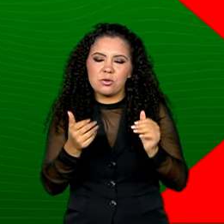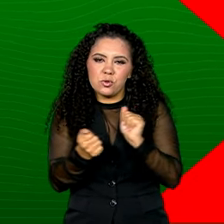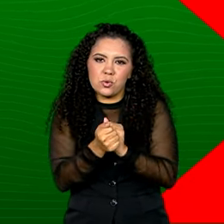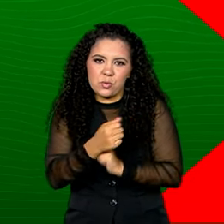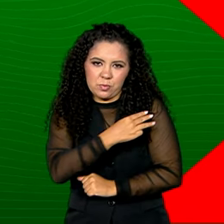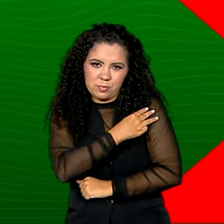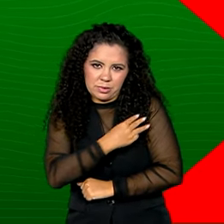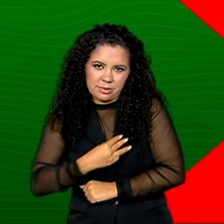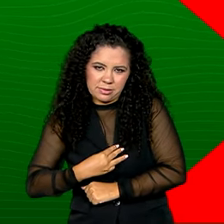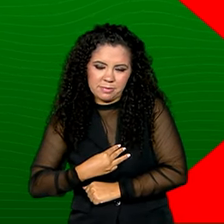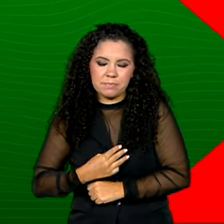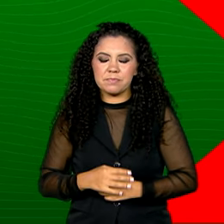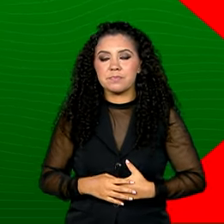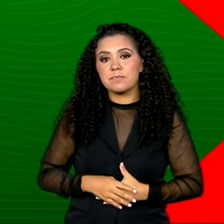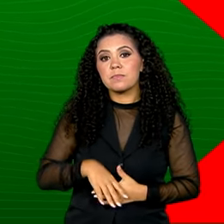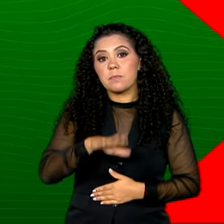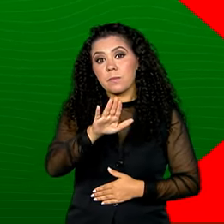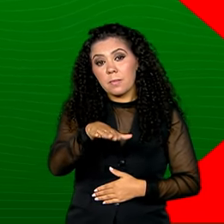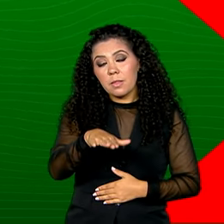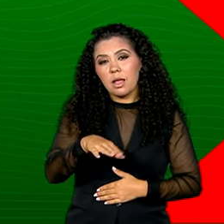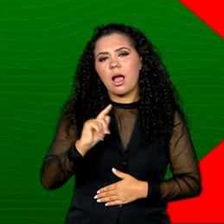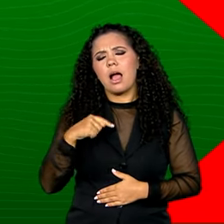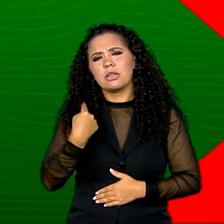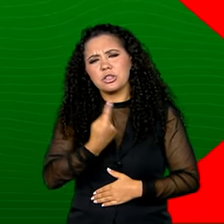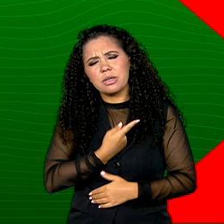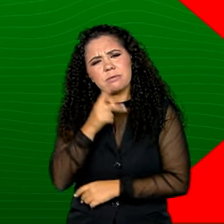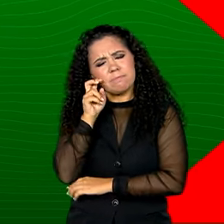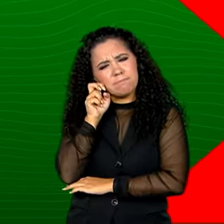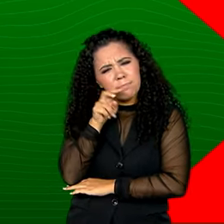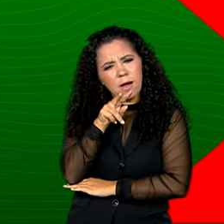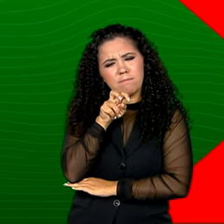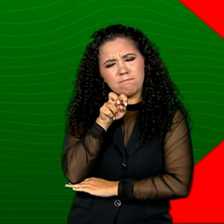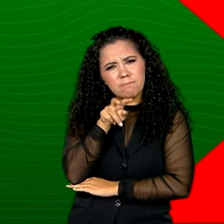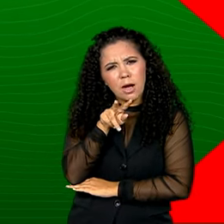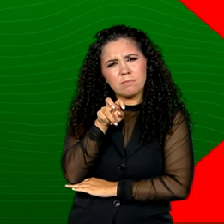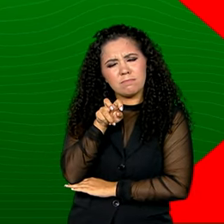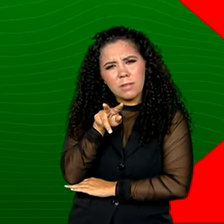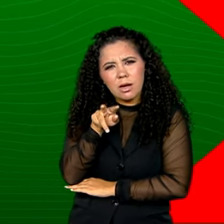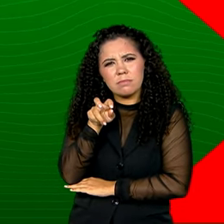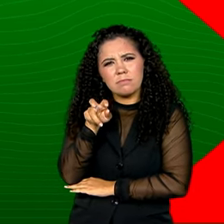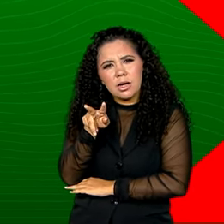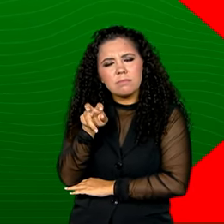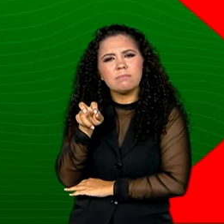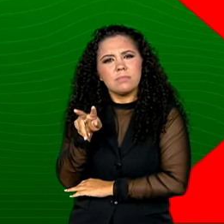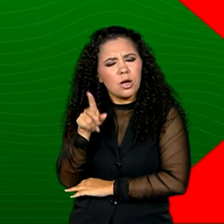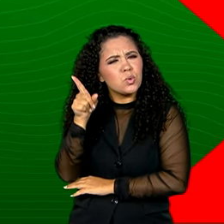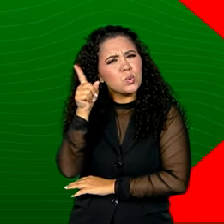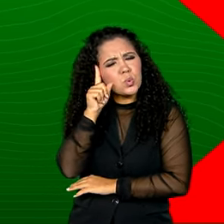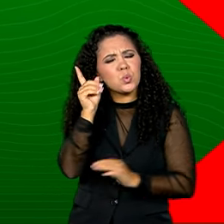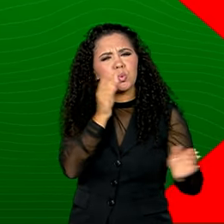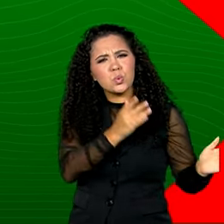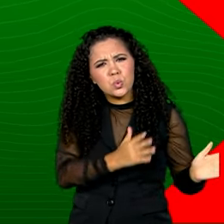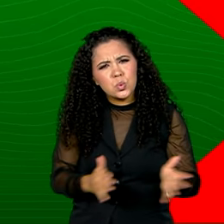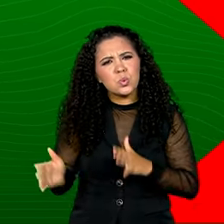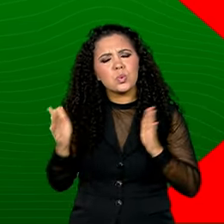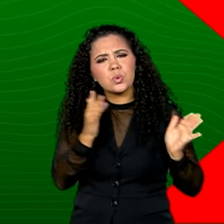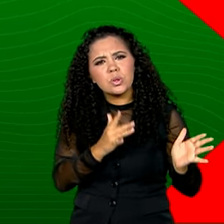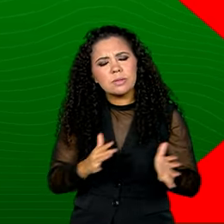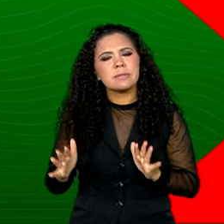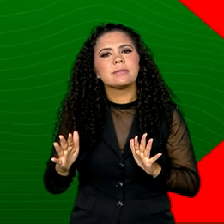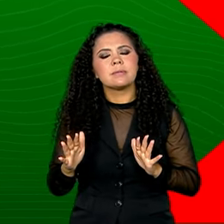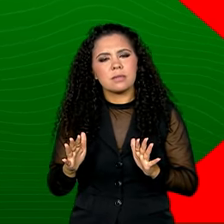Ministro, nós temos acompanhado no dia a dia o que nós entendemos que